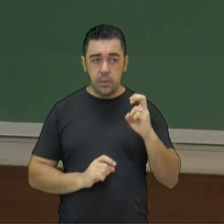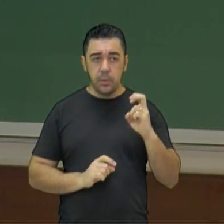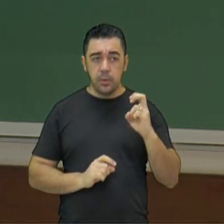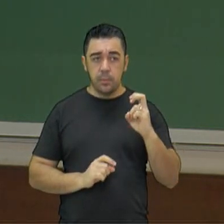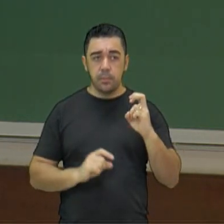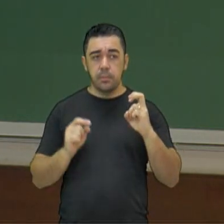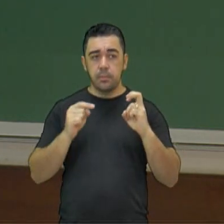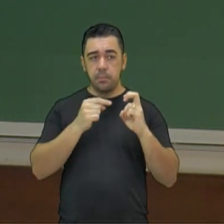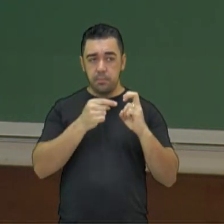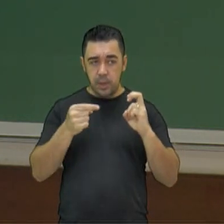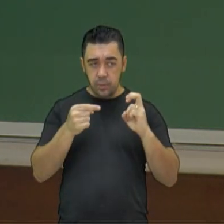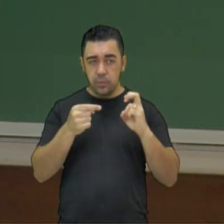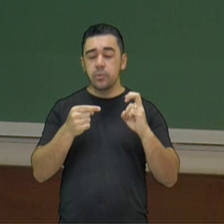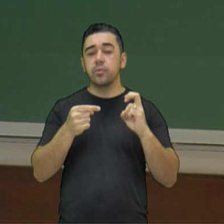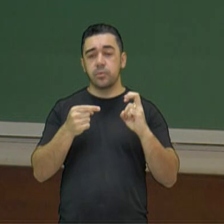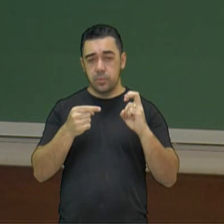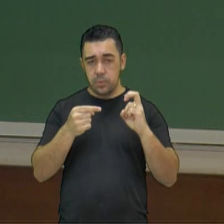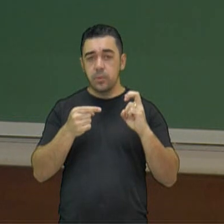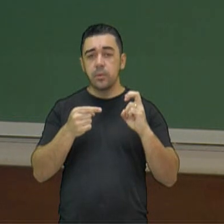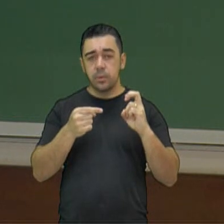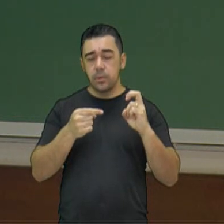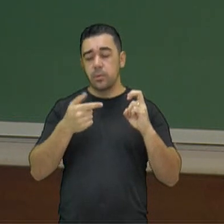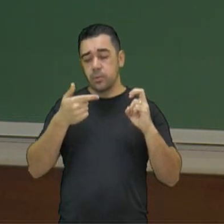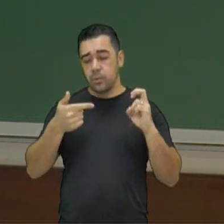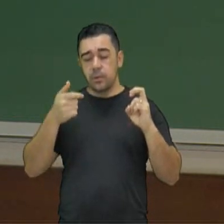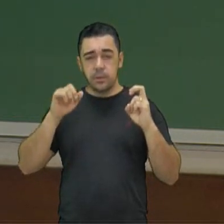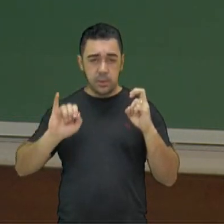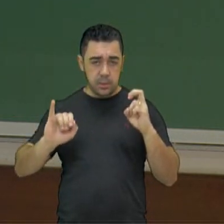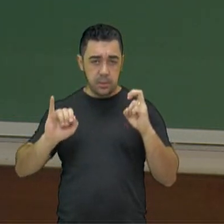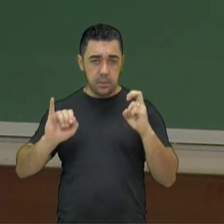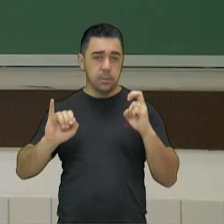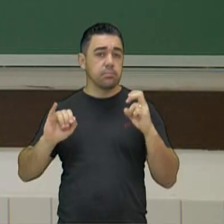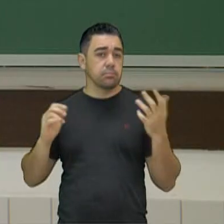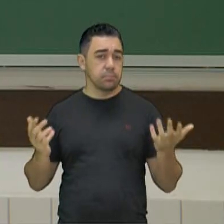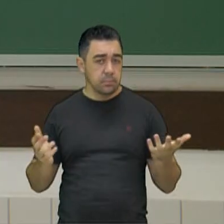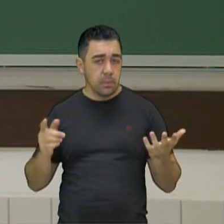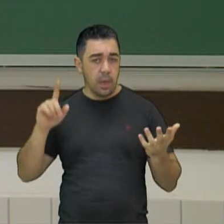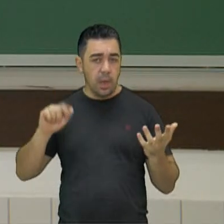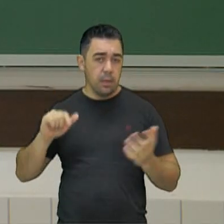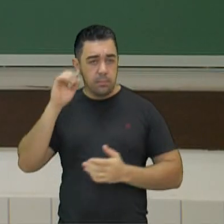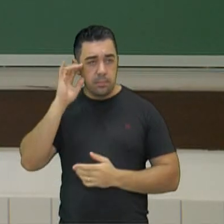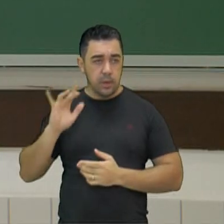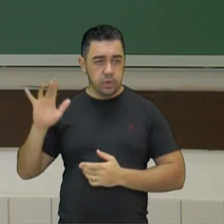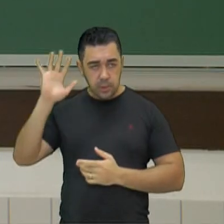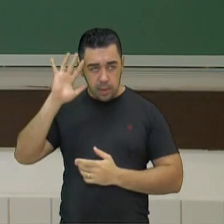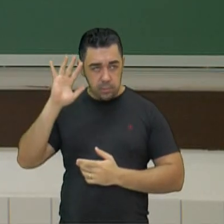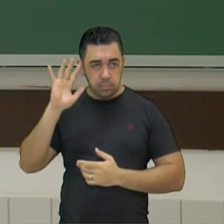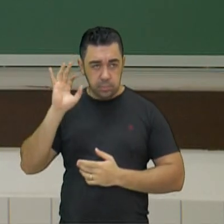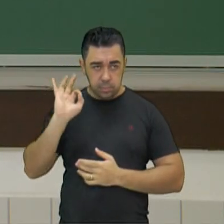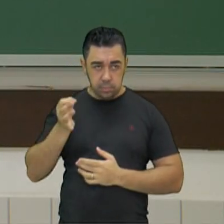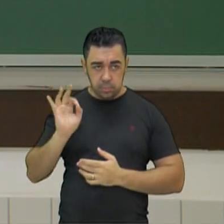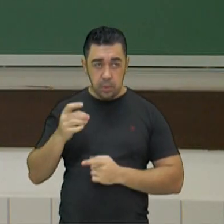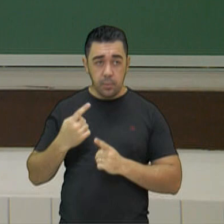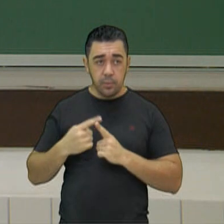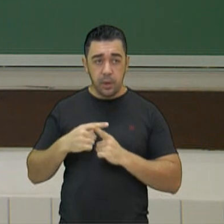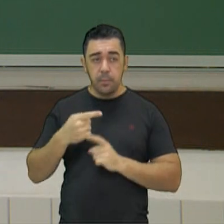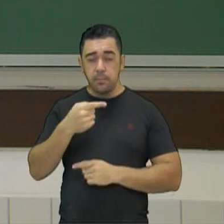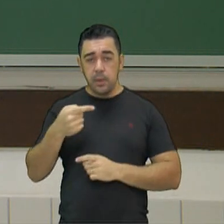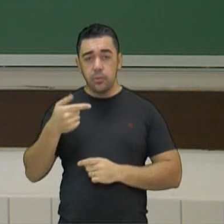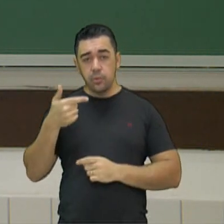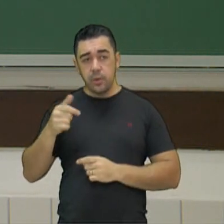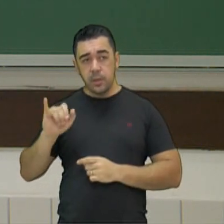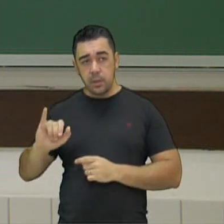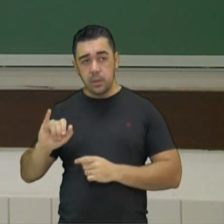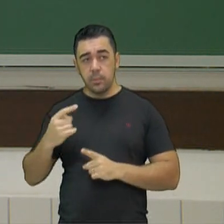5, menos 2i, que é a parte imaginária. Por que menos 2i?